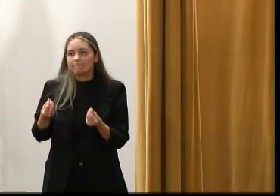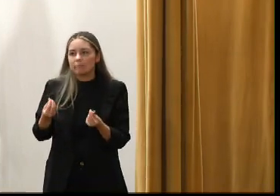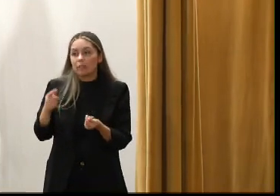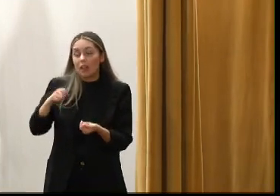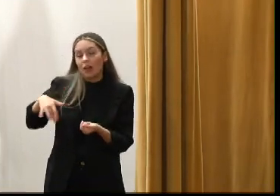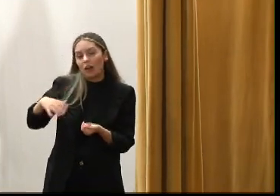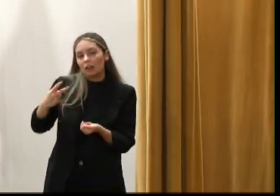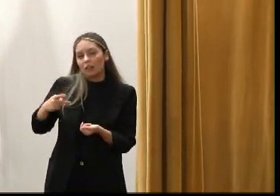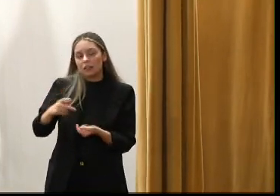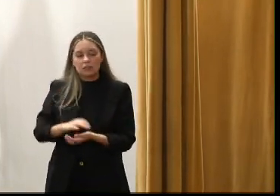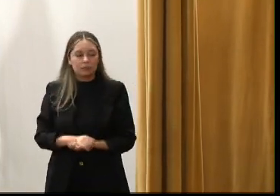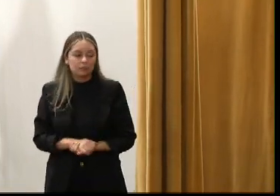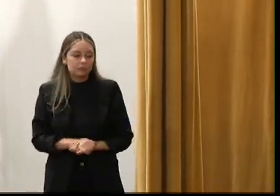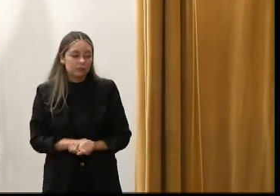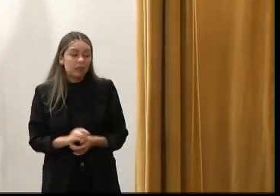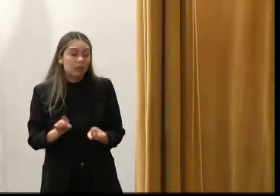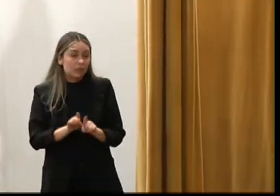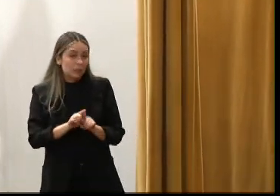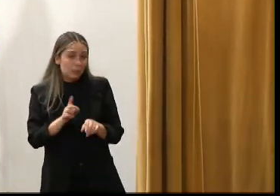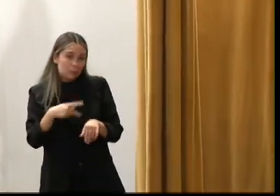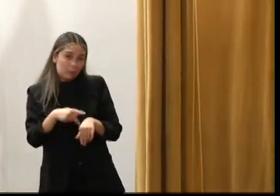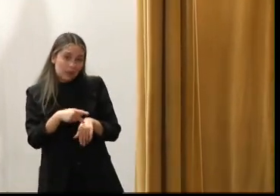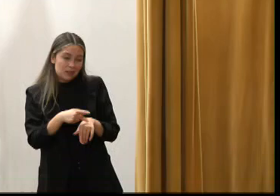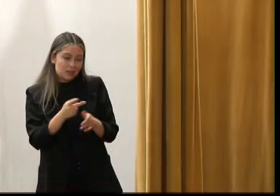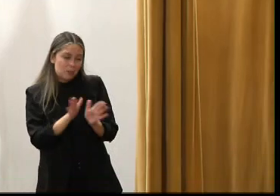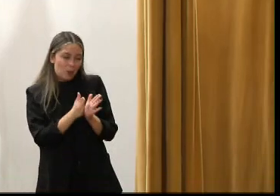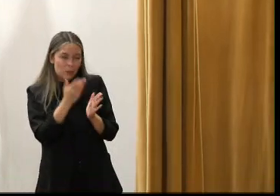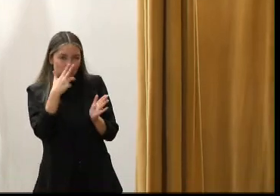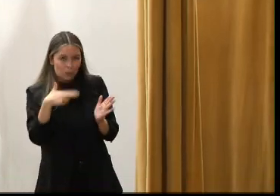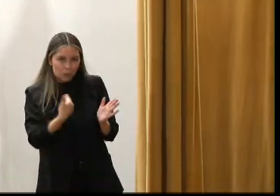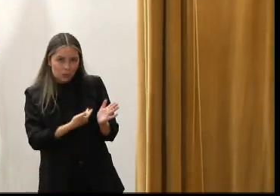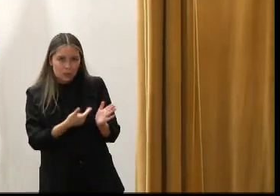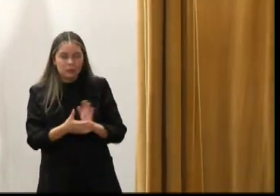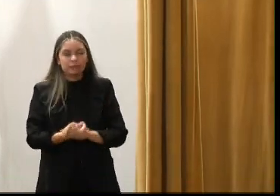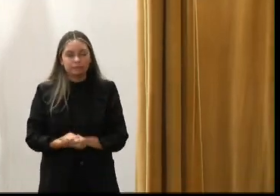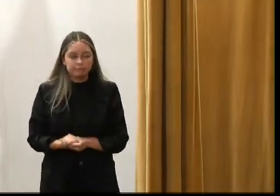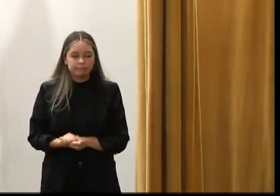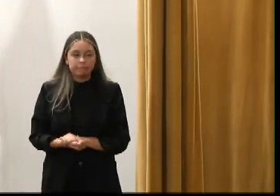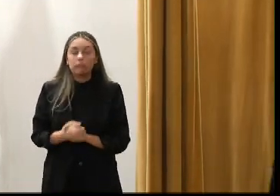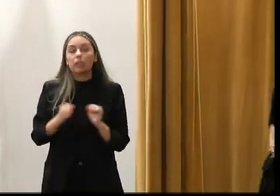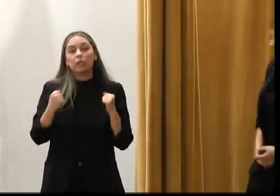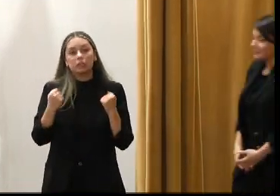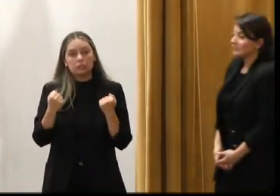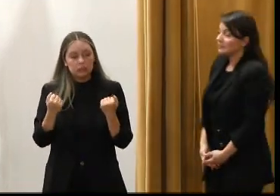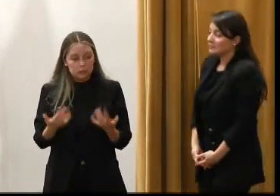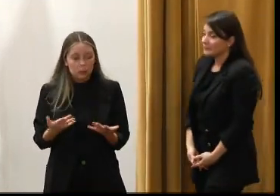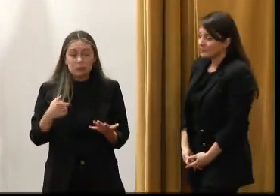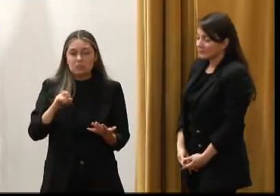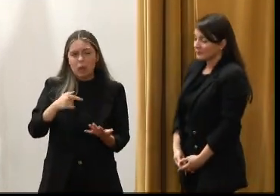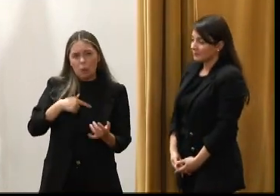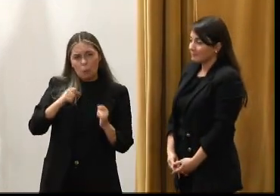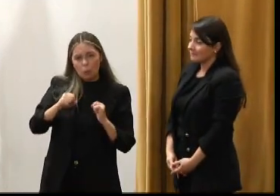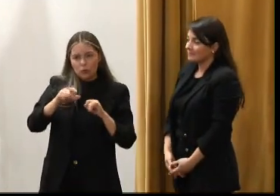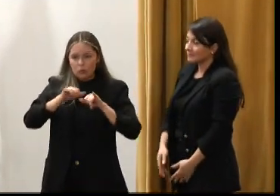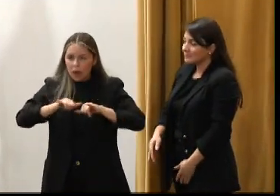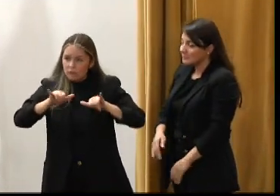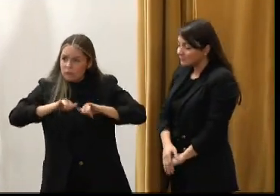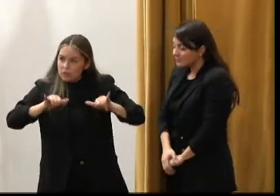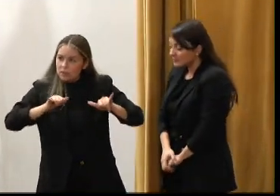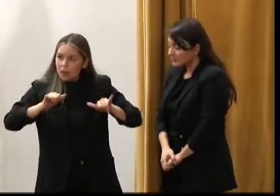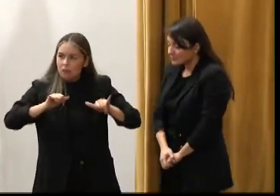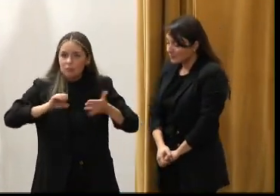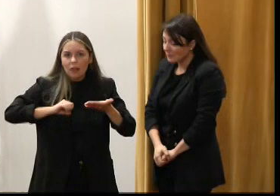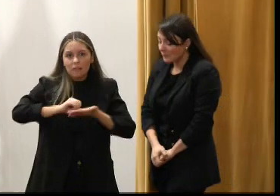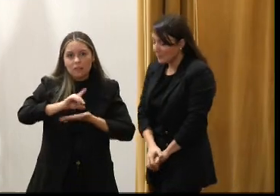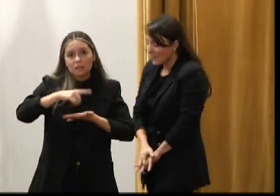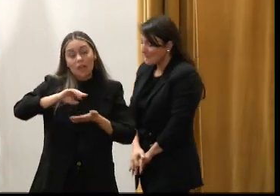nessas áreas, ainda mais num país vulnerável como o nosso. Então, se eu puder dar um recado, eu acho que em nível